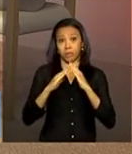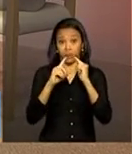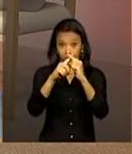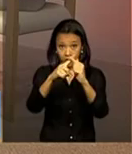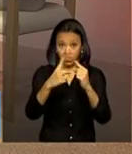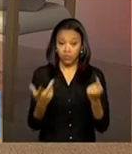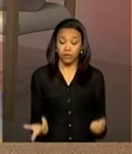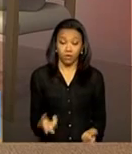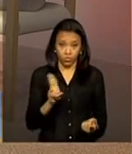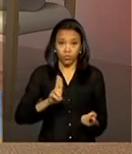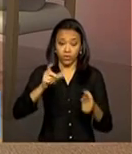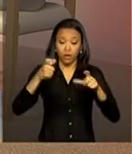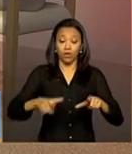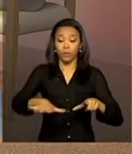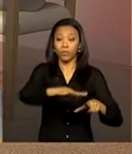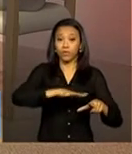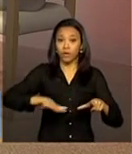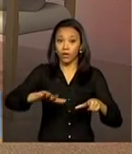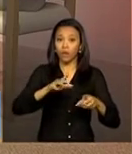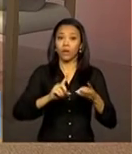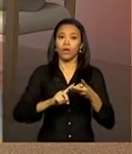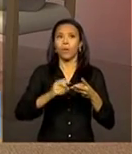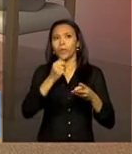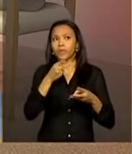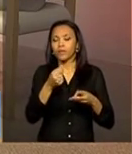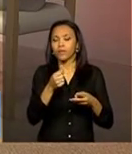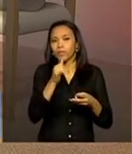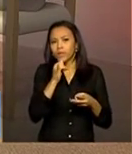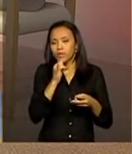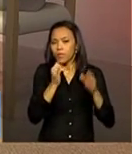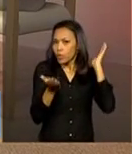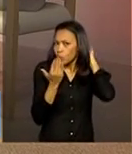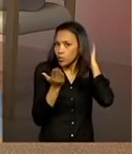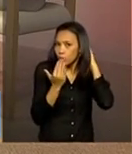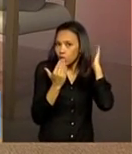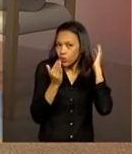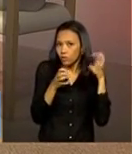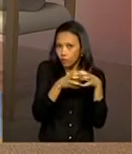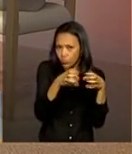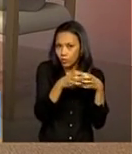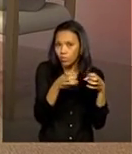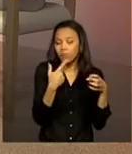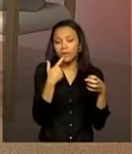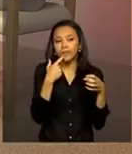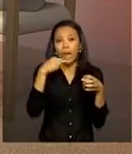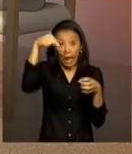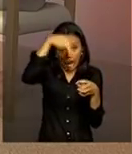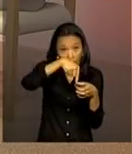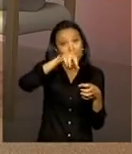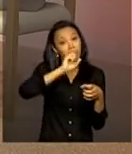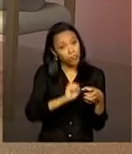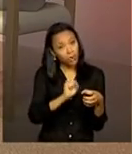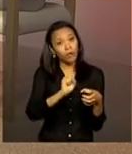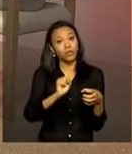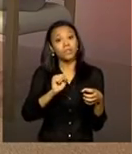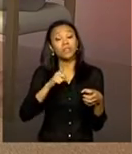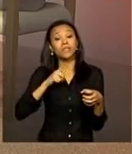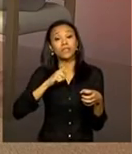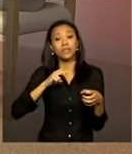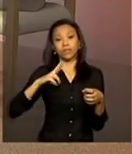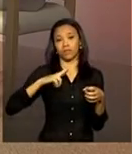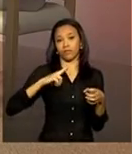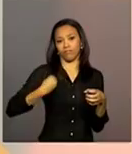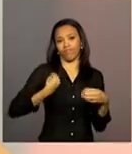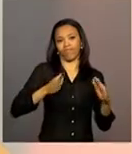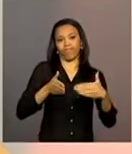ser mesmo numa tribo indígena um espaço ali dentro da tribo que garante essa privacidade que garante